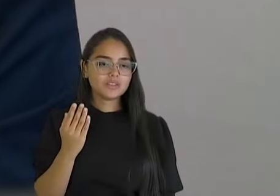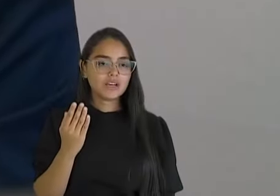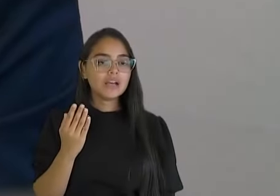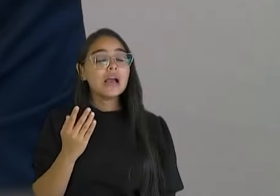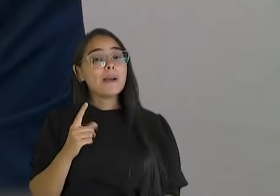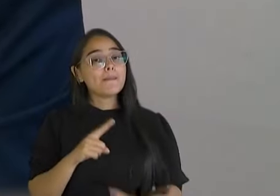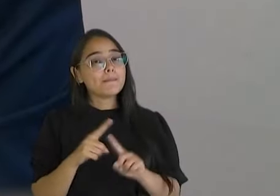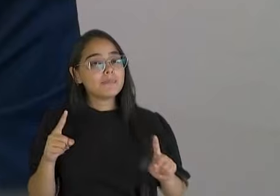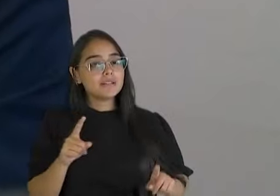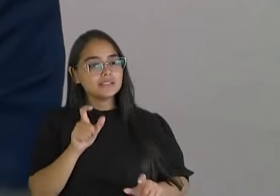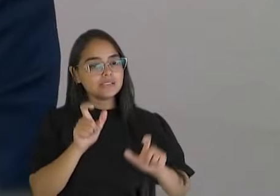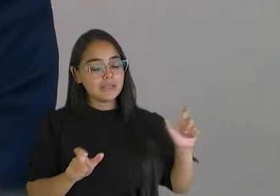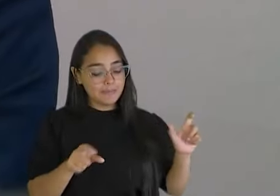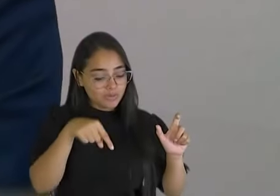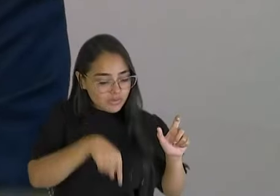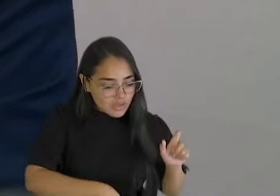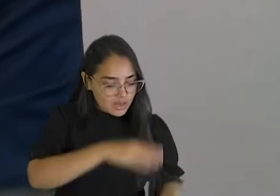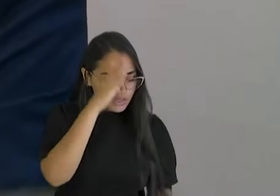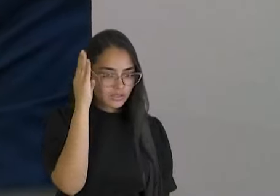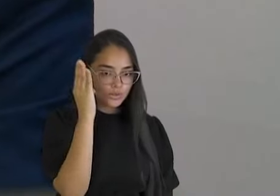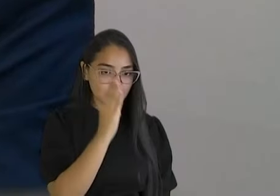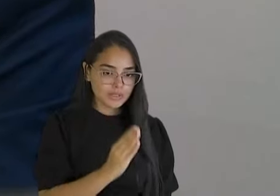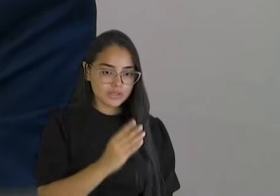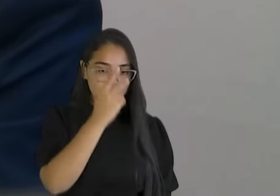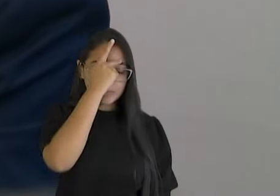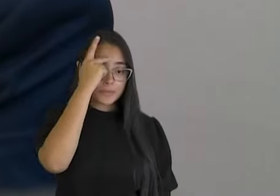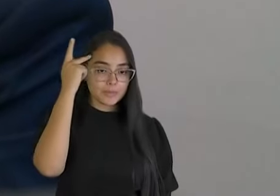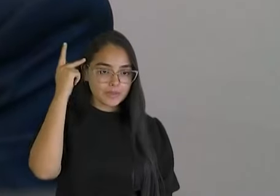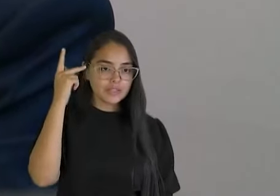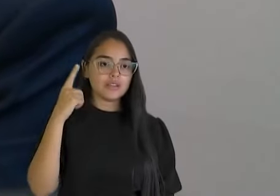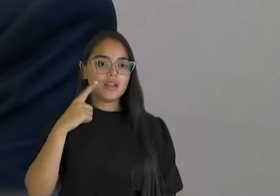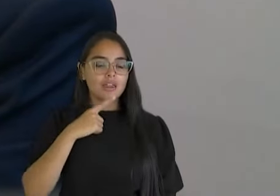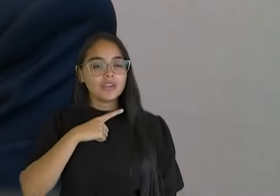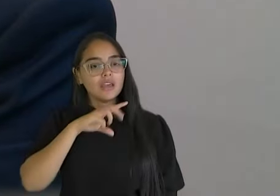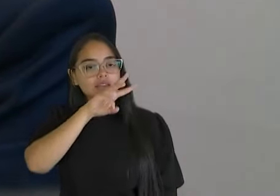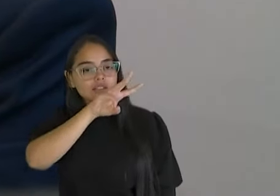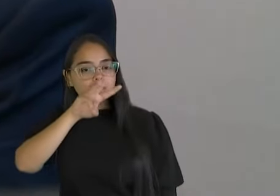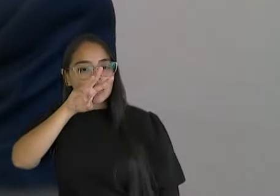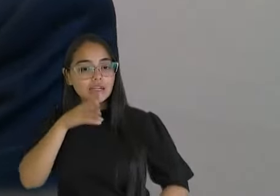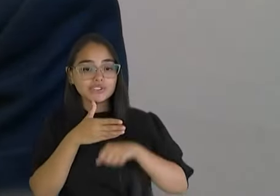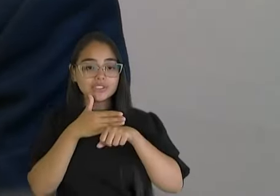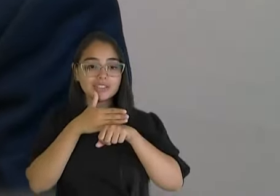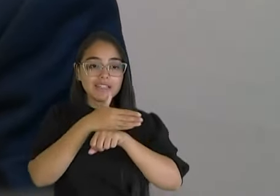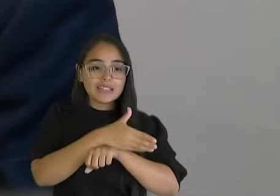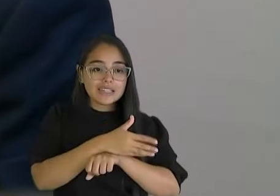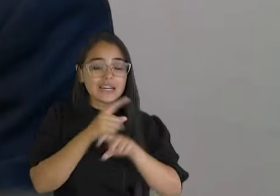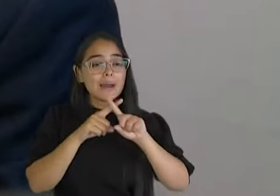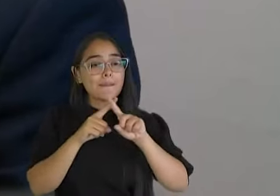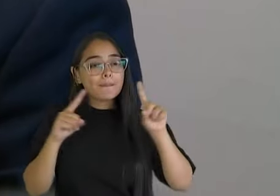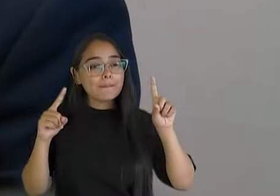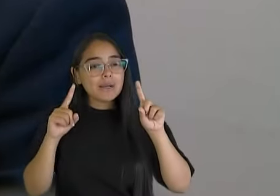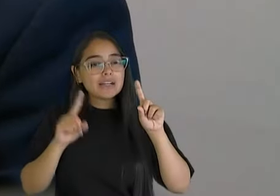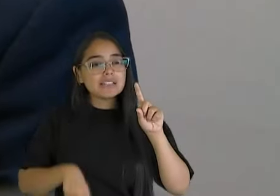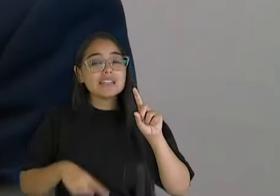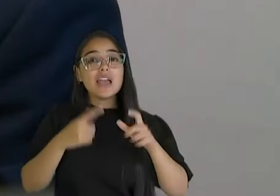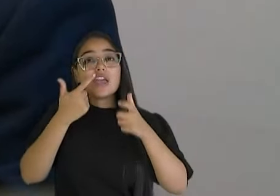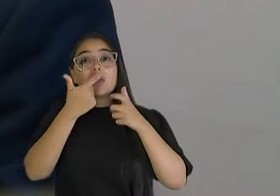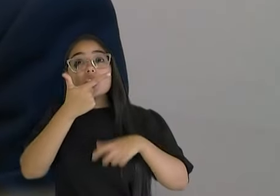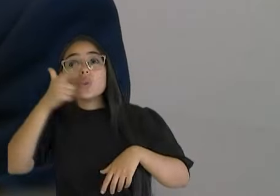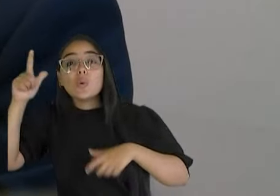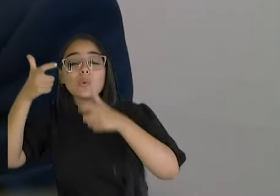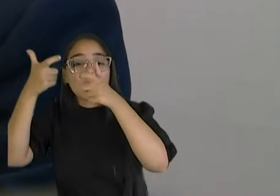os usuários daqui do Brasil eles acessem essas plataformas, mas pelo fato de elas estarem sediadas em outro